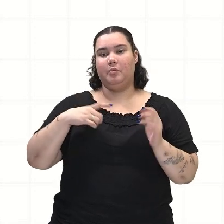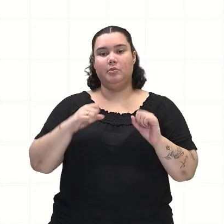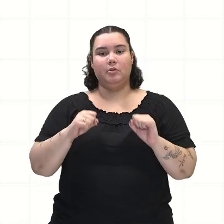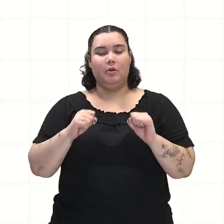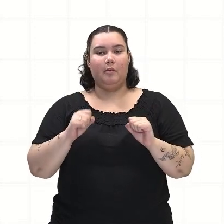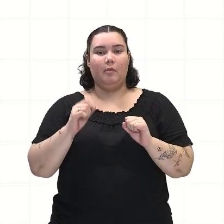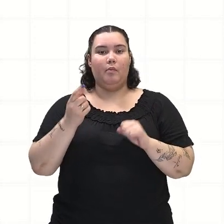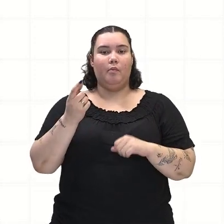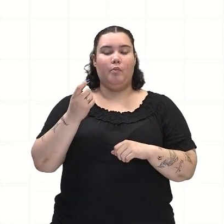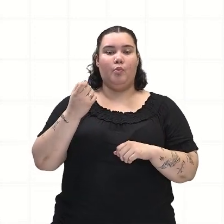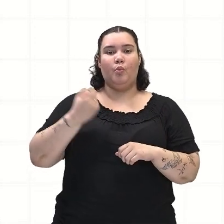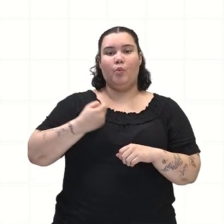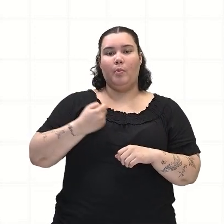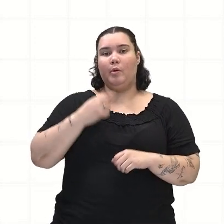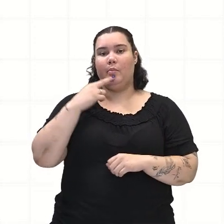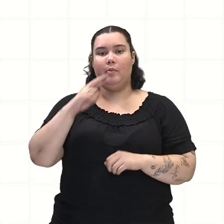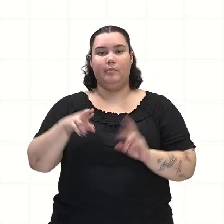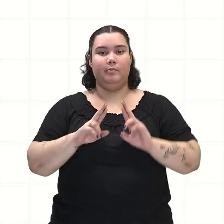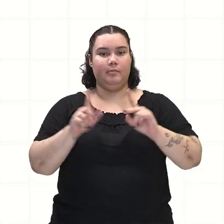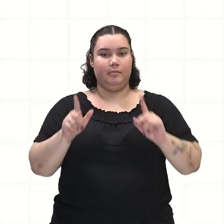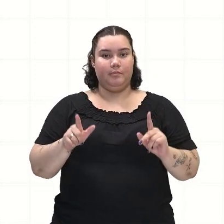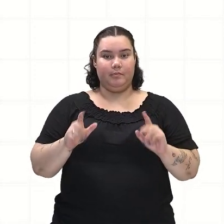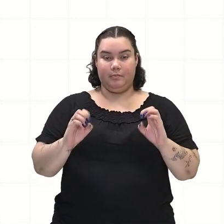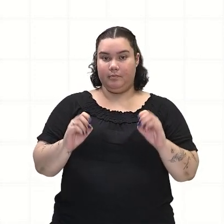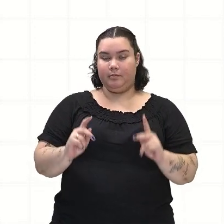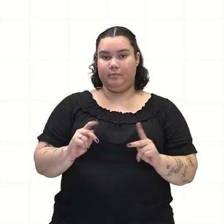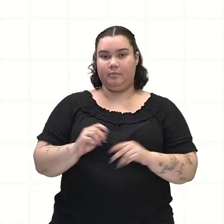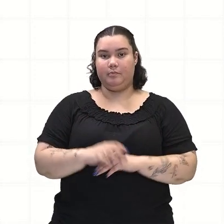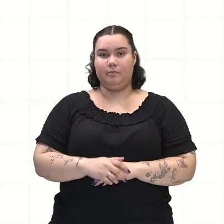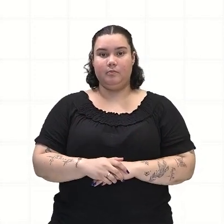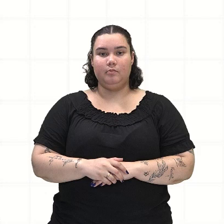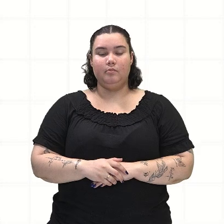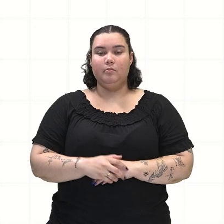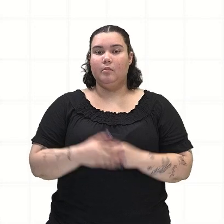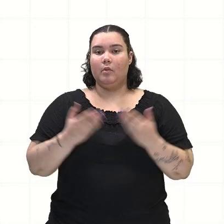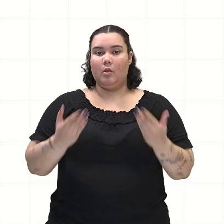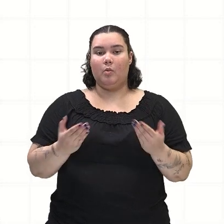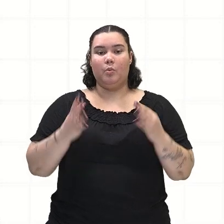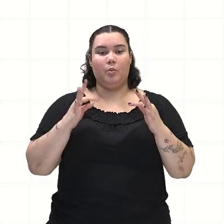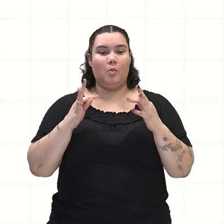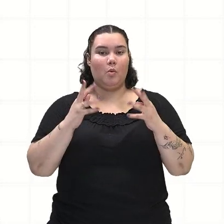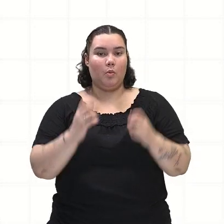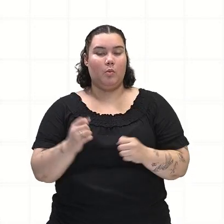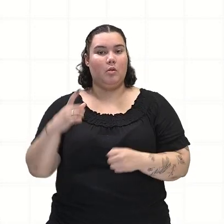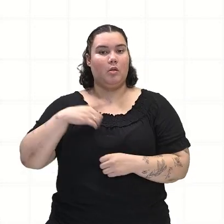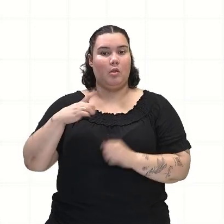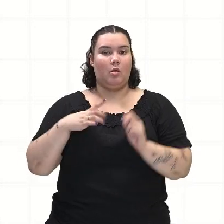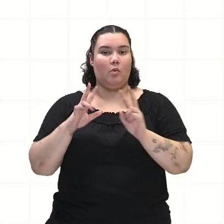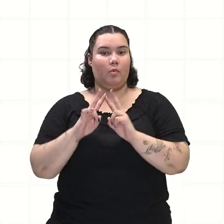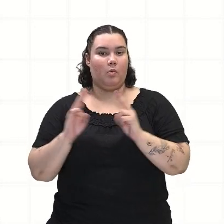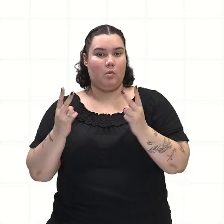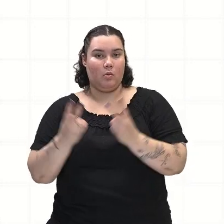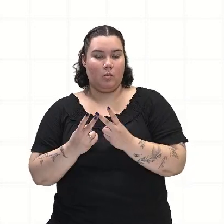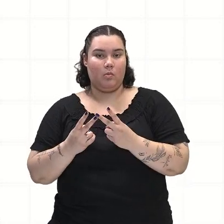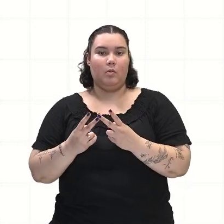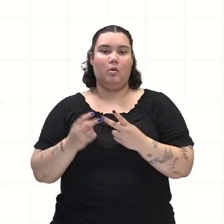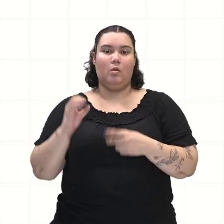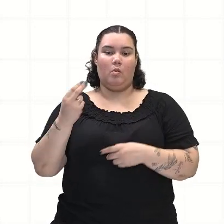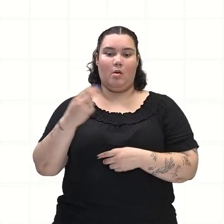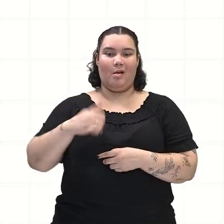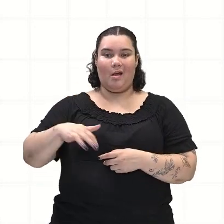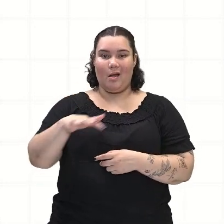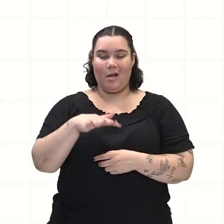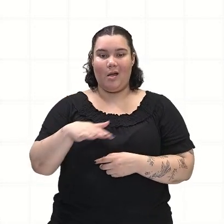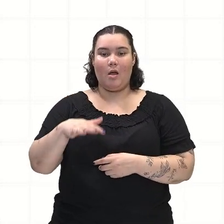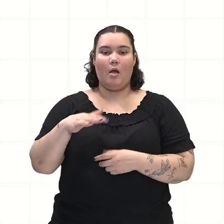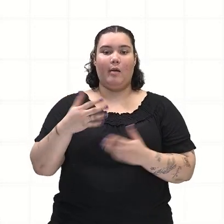valores diferentes. Tudo bem? Então, todo problema que envolve volume ou área, que